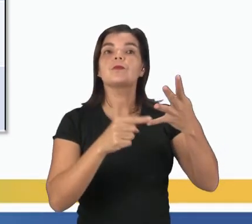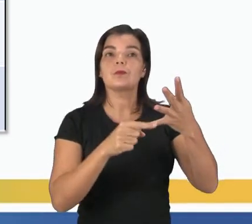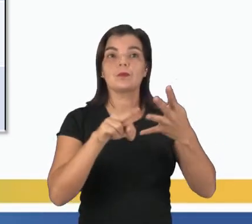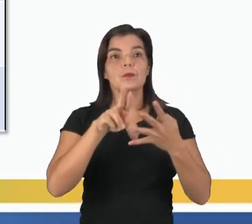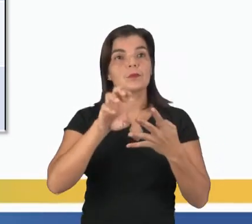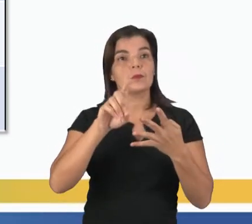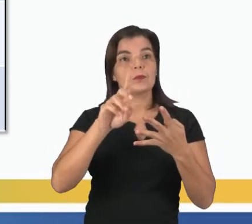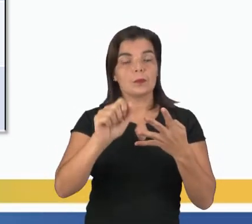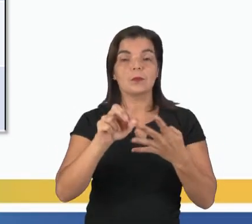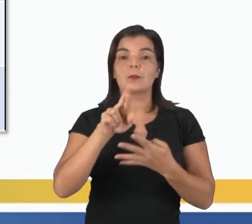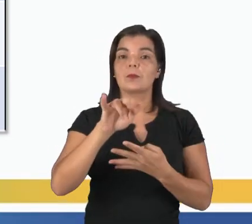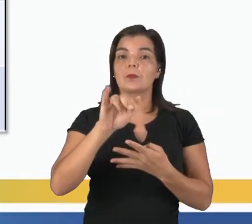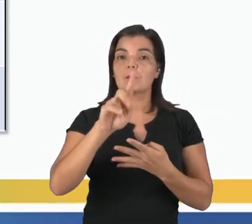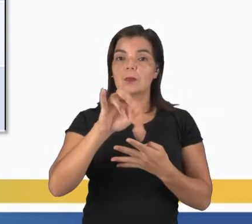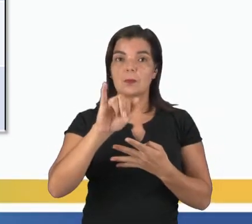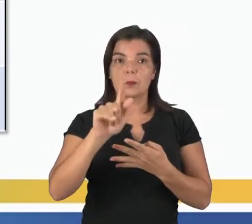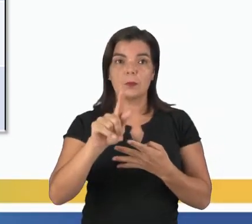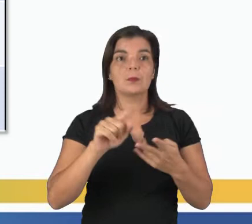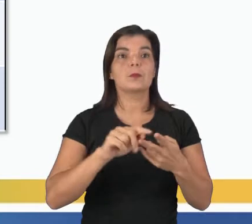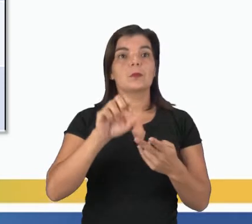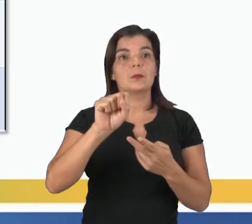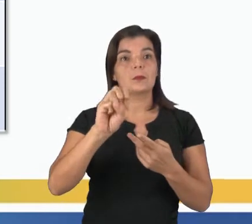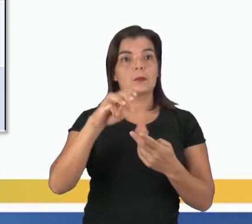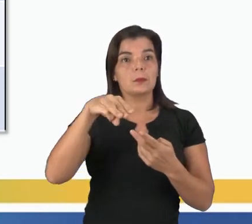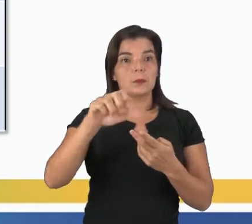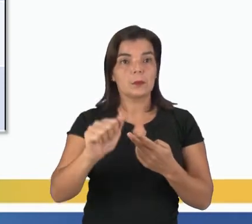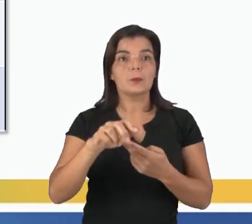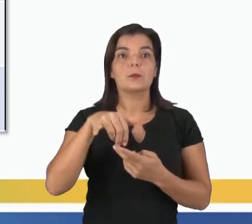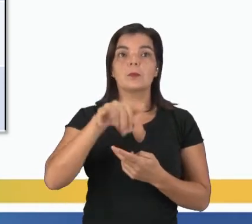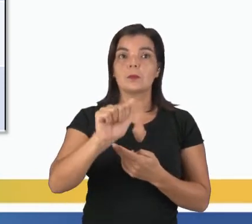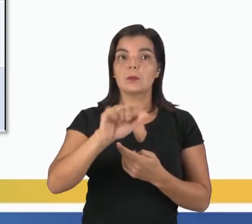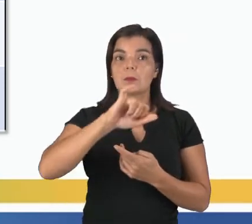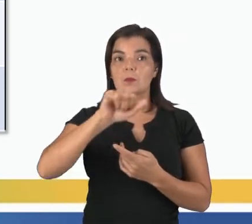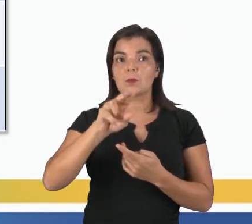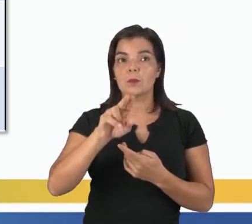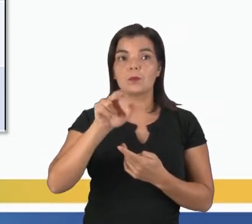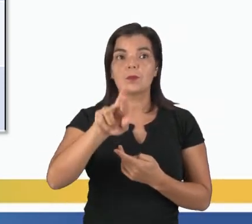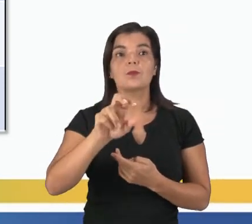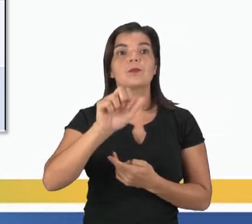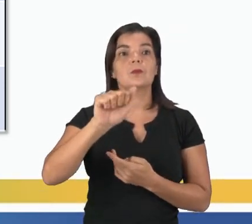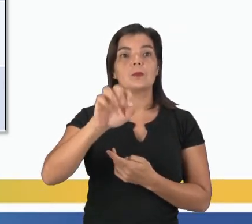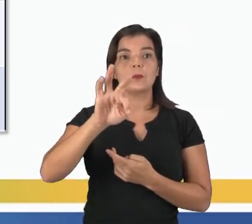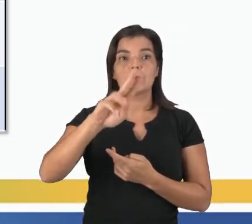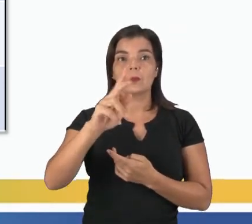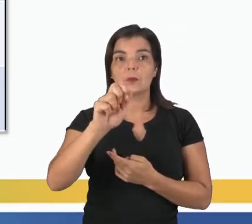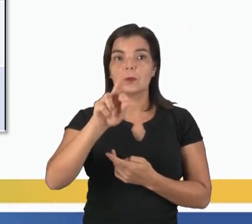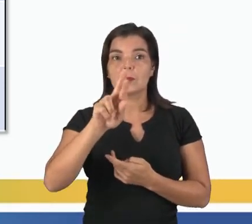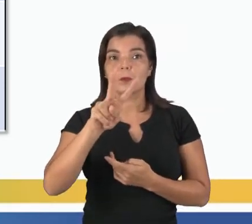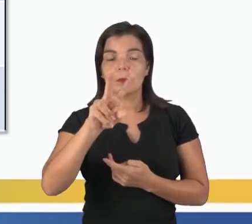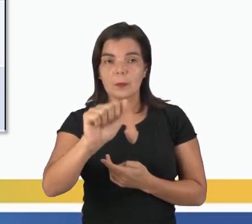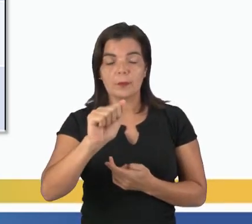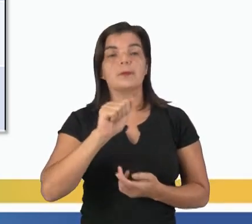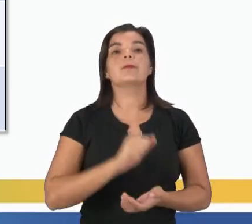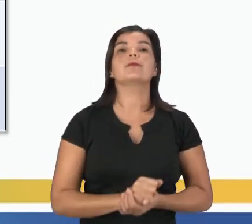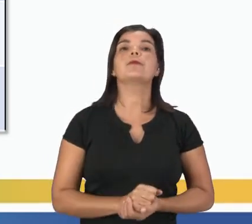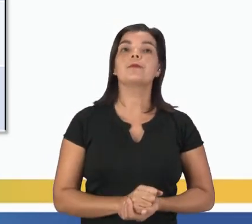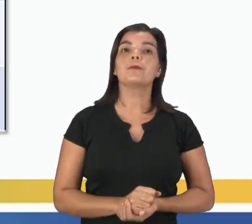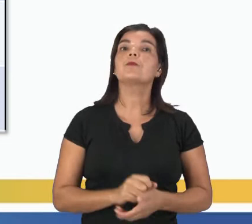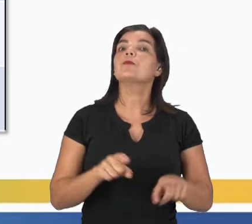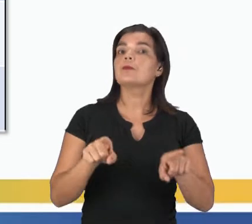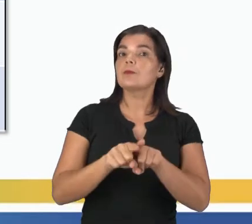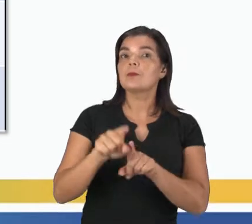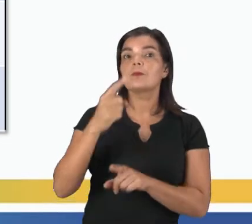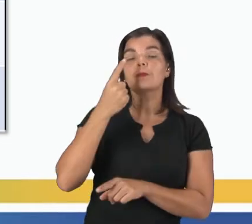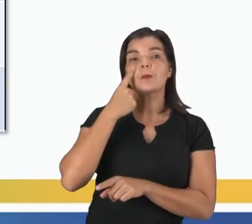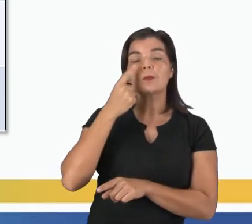Vedas: Rig Veda, Sama Veda, Yajur Veda e Atharva Atharva Veda.